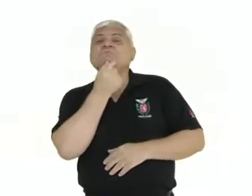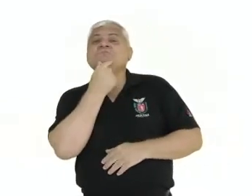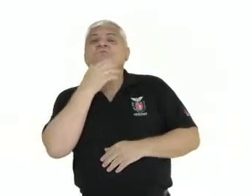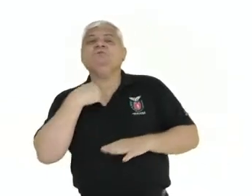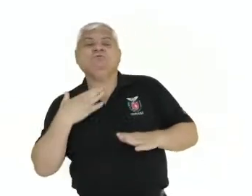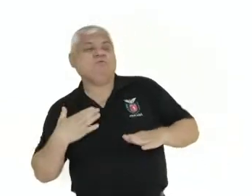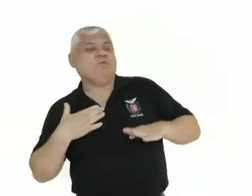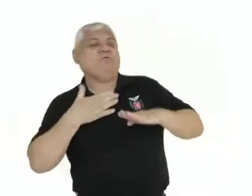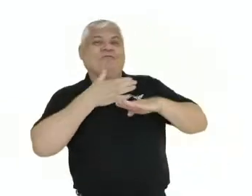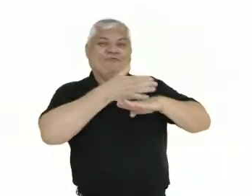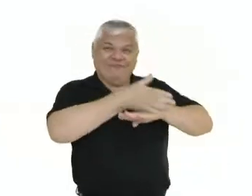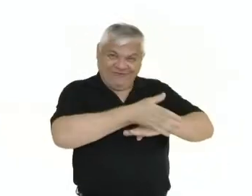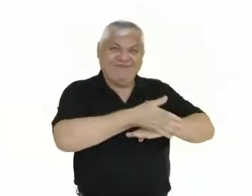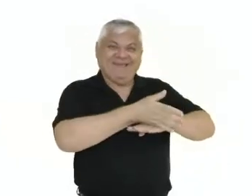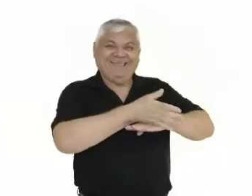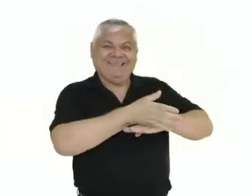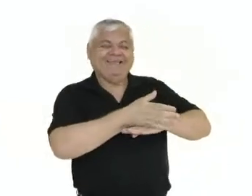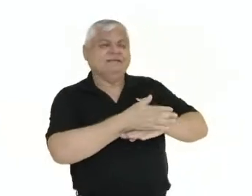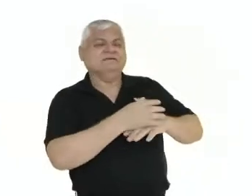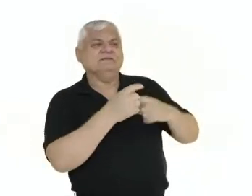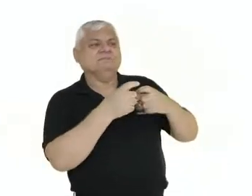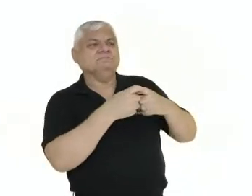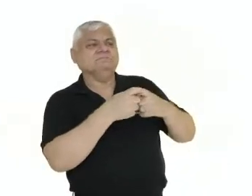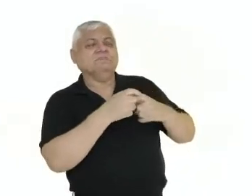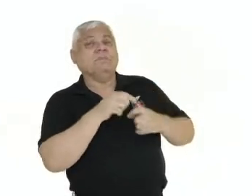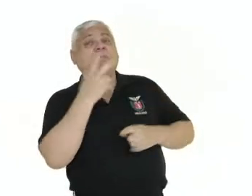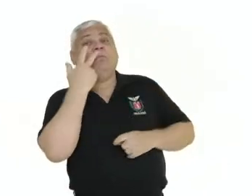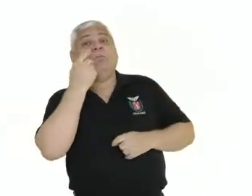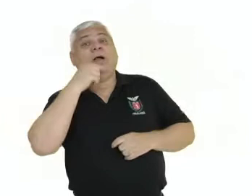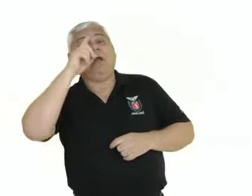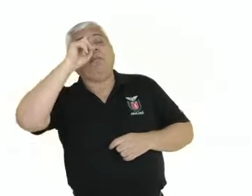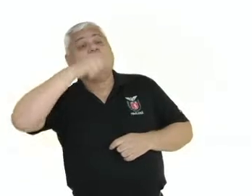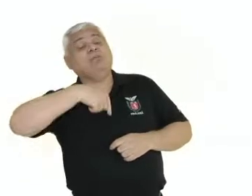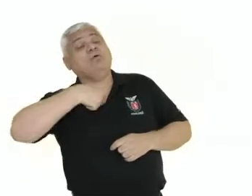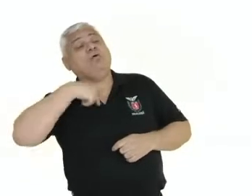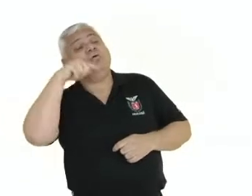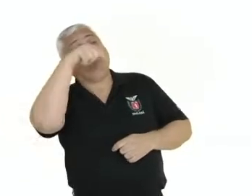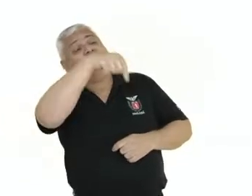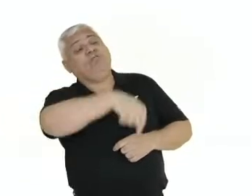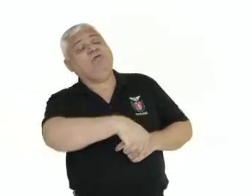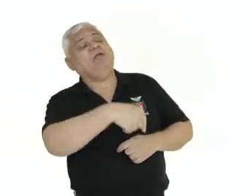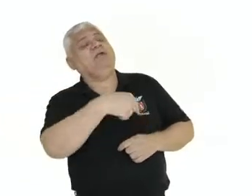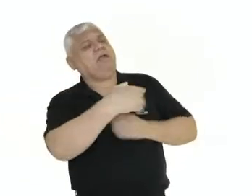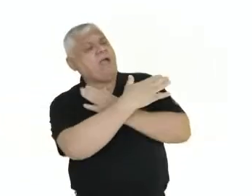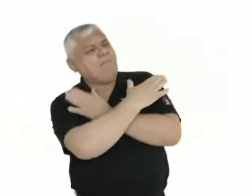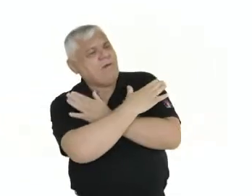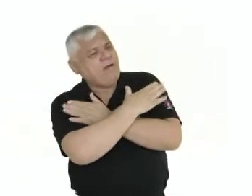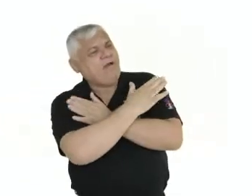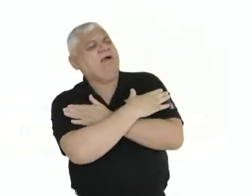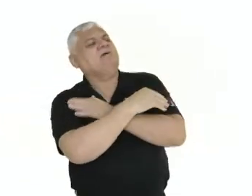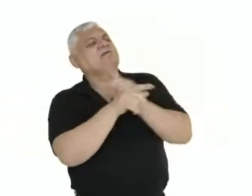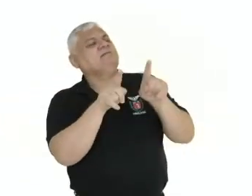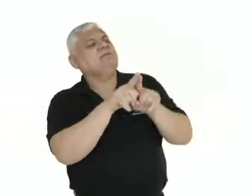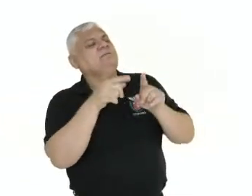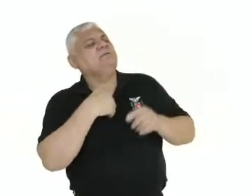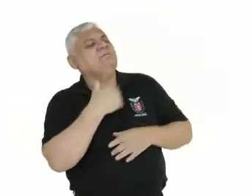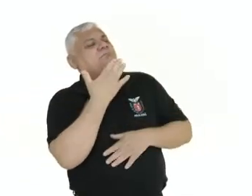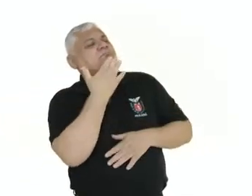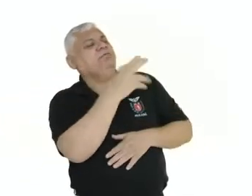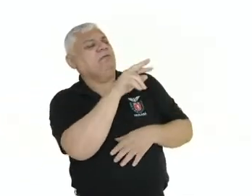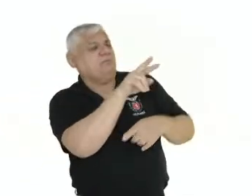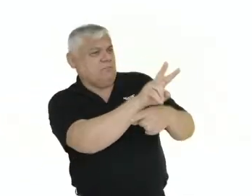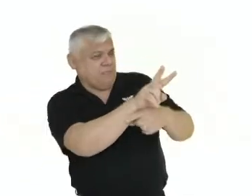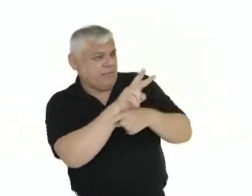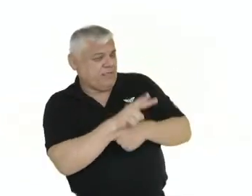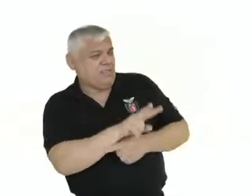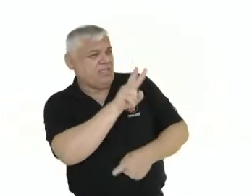de mando do pai, e disse: Papai mandou-lhe muitas lembranças e também pedir-lhe emprestado o vai